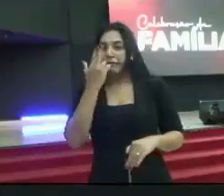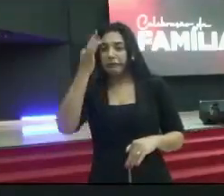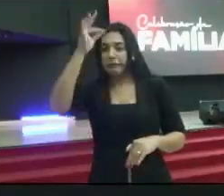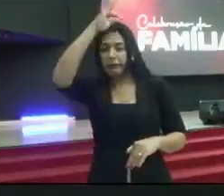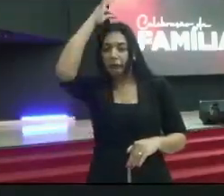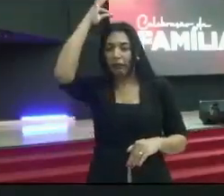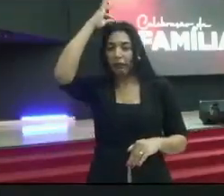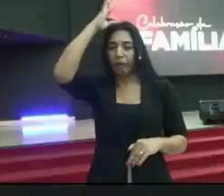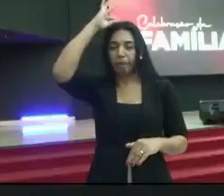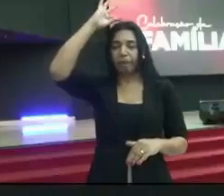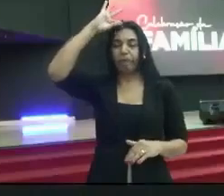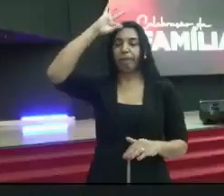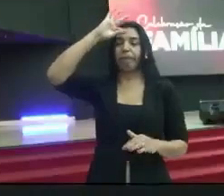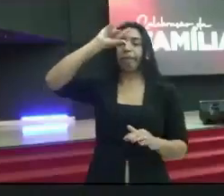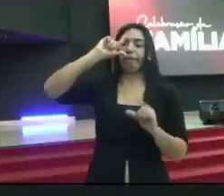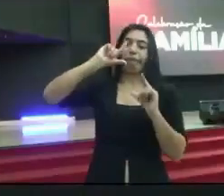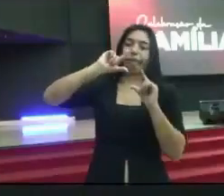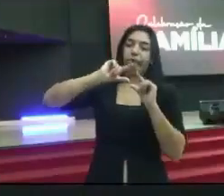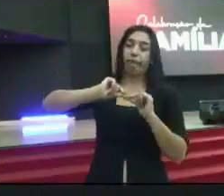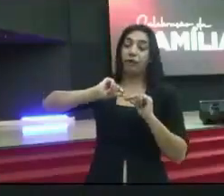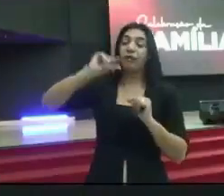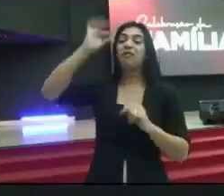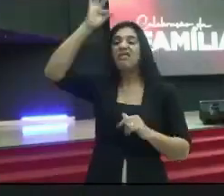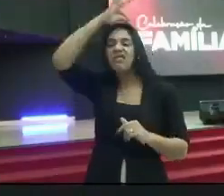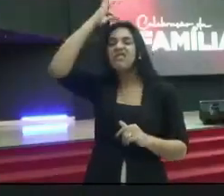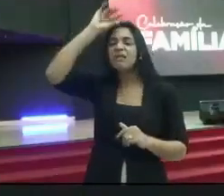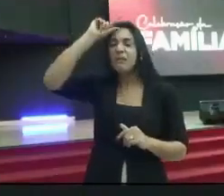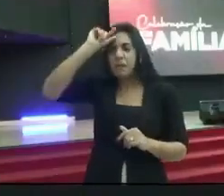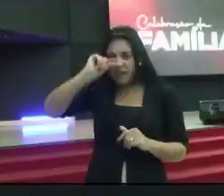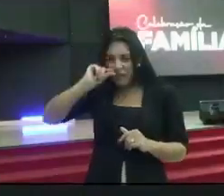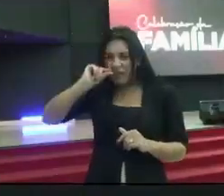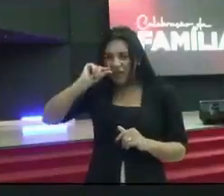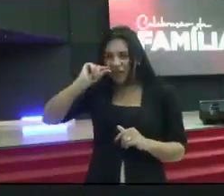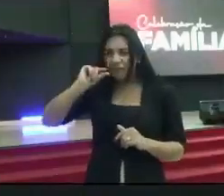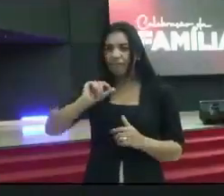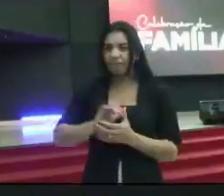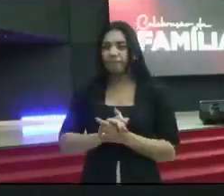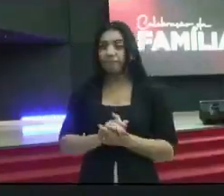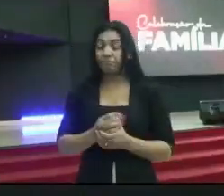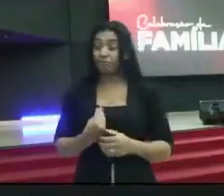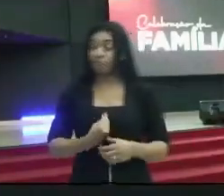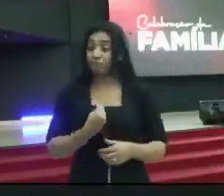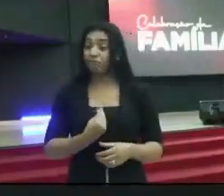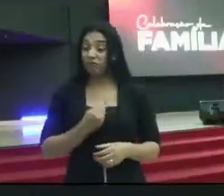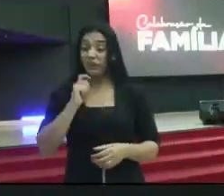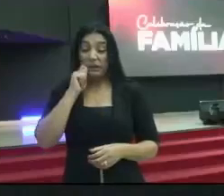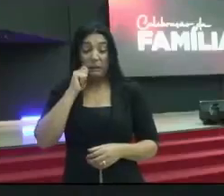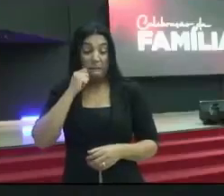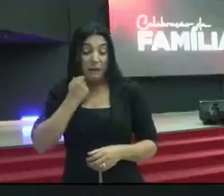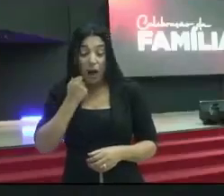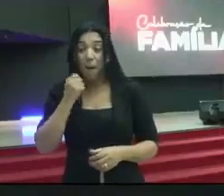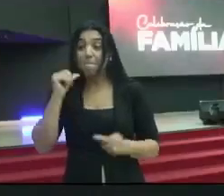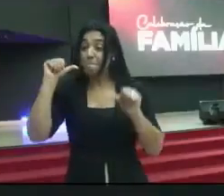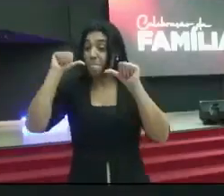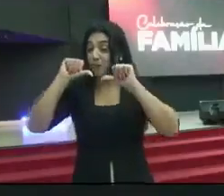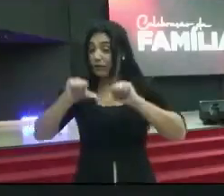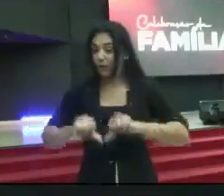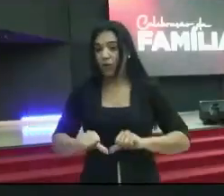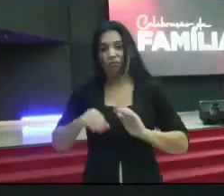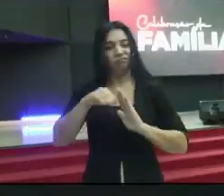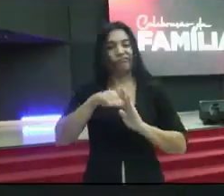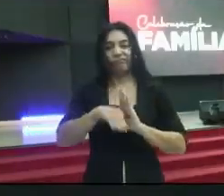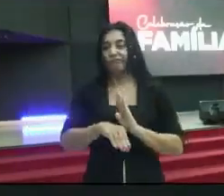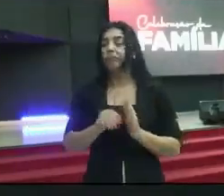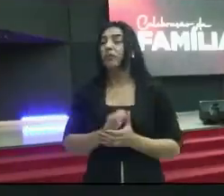espiritual, que torna a vida amarga. Pior que isso,